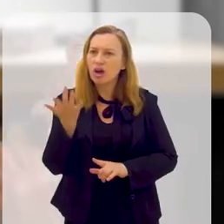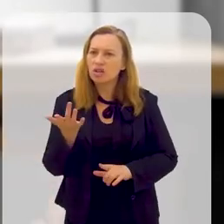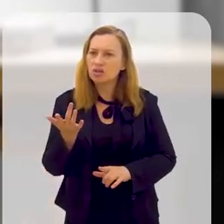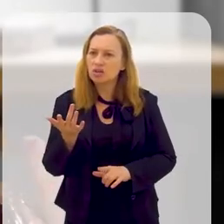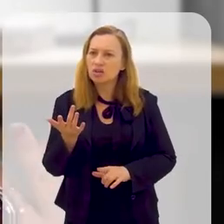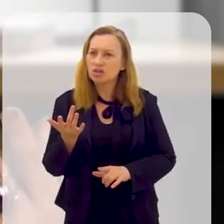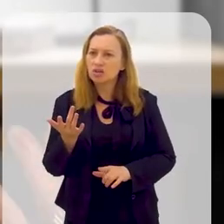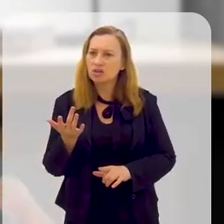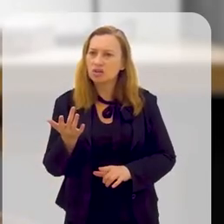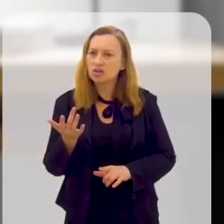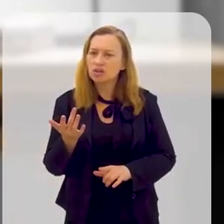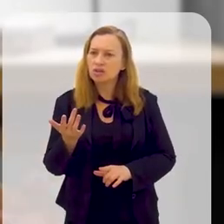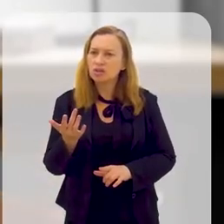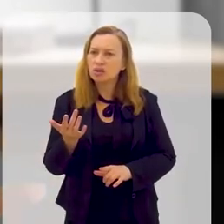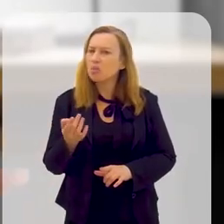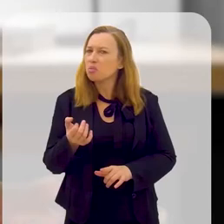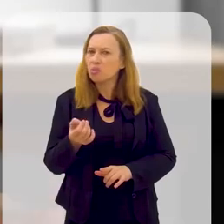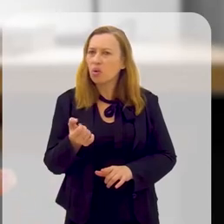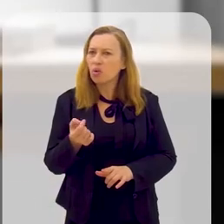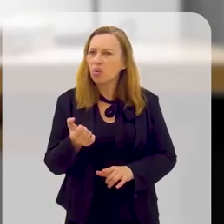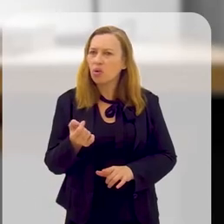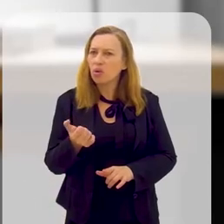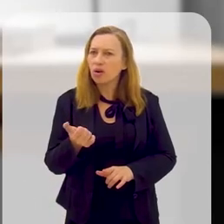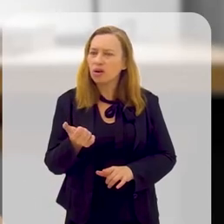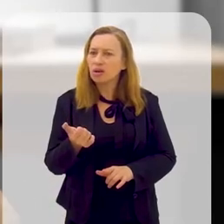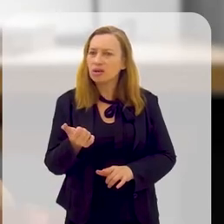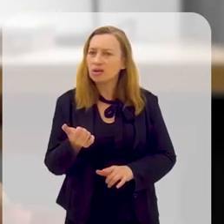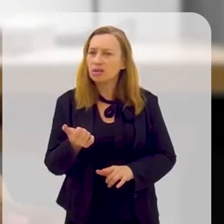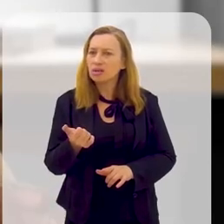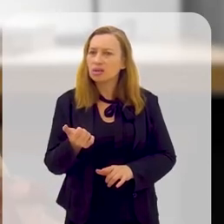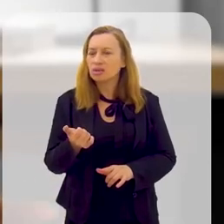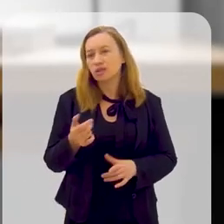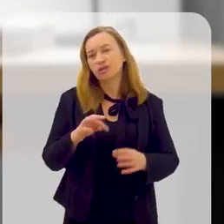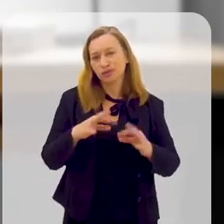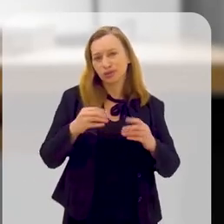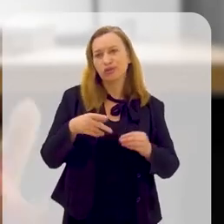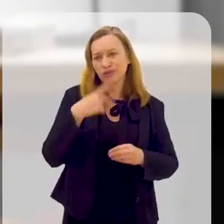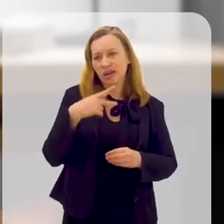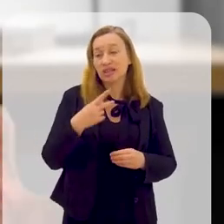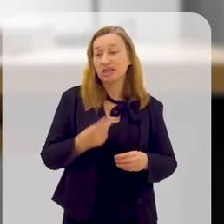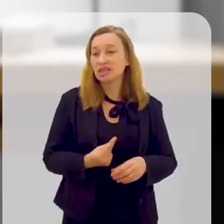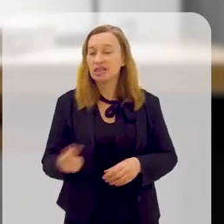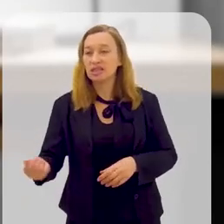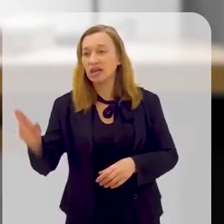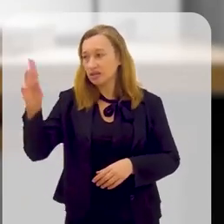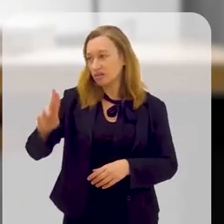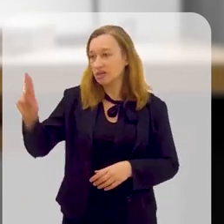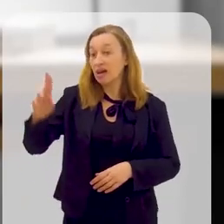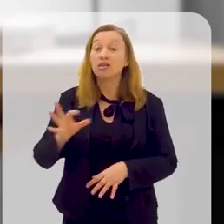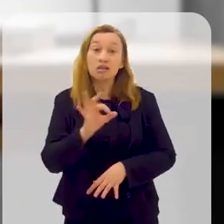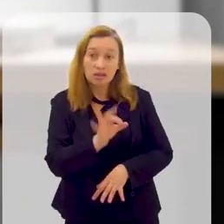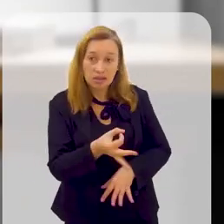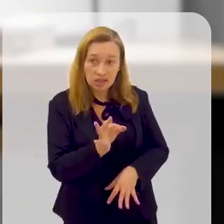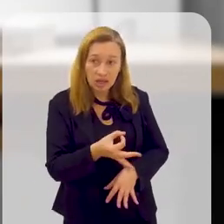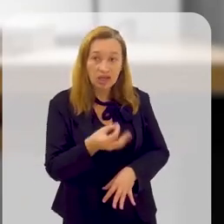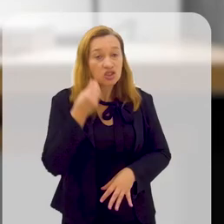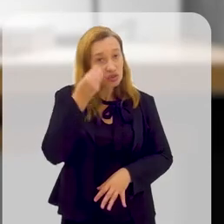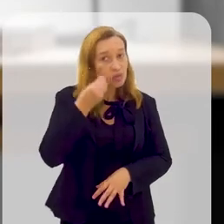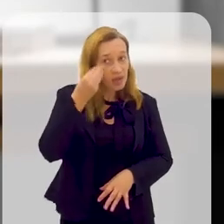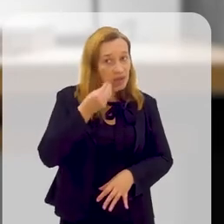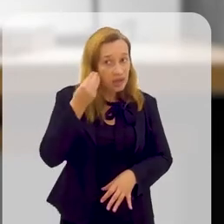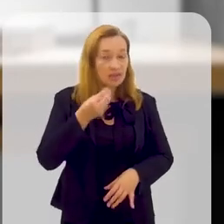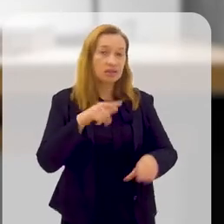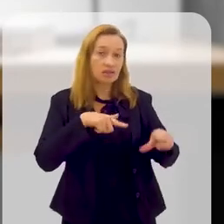TV alguma coisa assim mas uma coisa muito ampação e é uma coisa que todo mundo fala né a gente sai da Universidade Óbvio